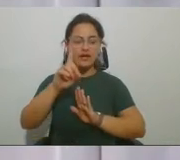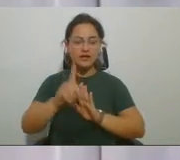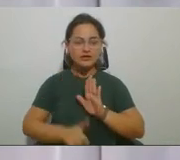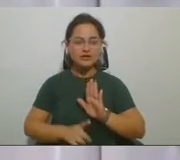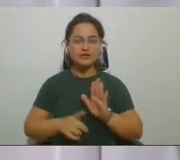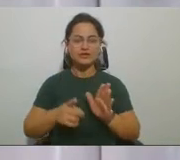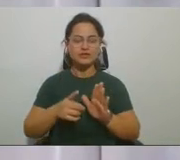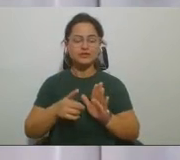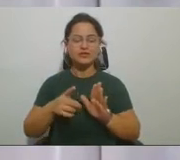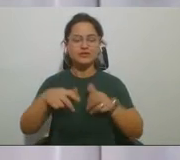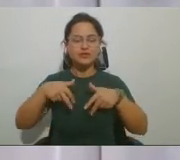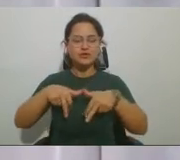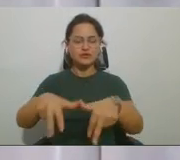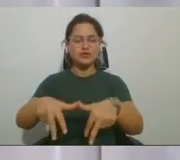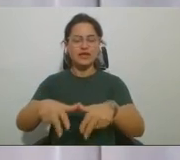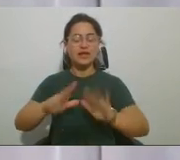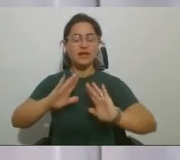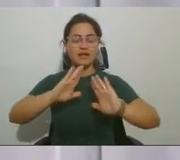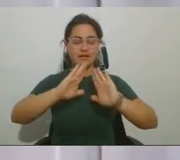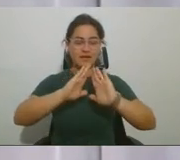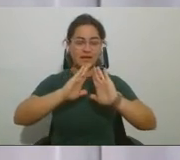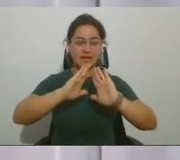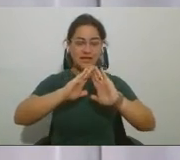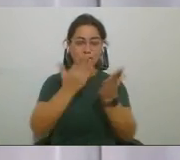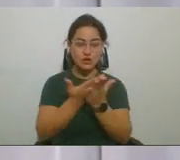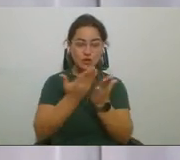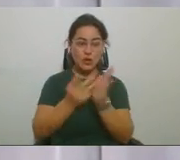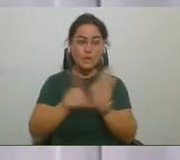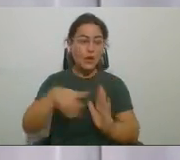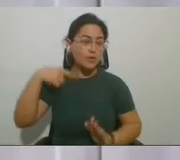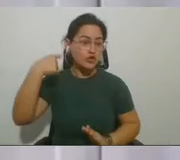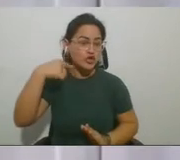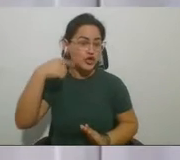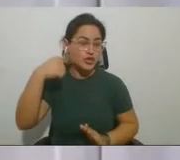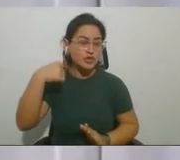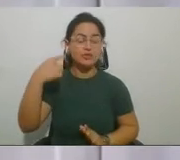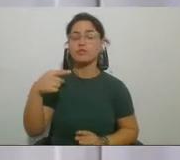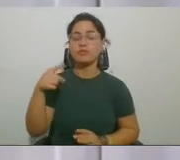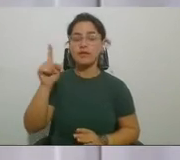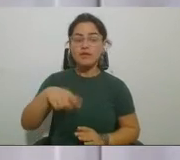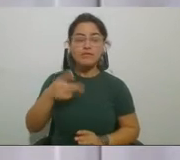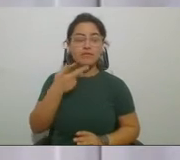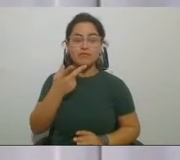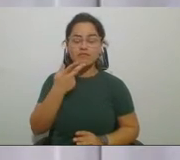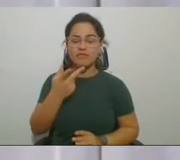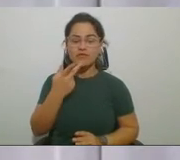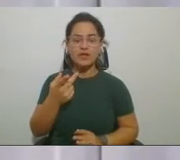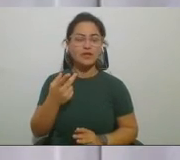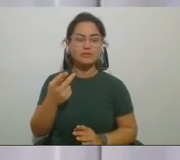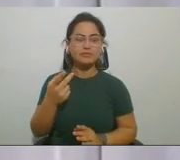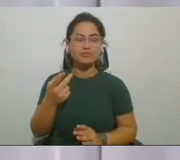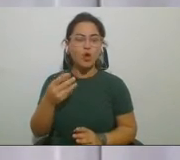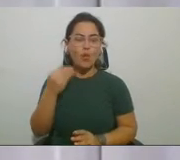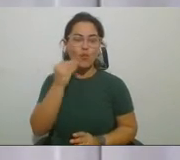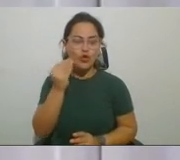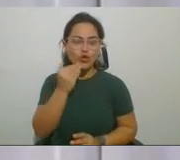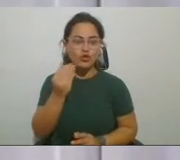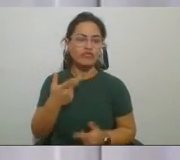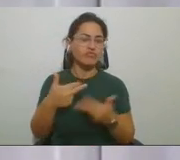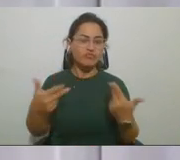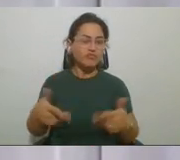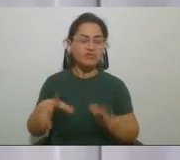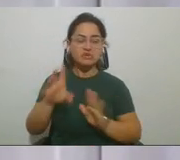as escolas de direito não fala da condição, sequer oportunidade da história do direito, porque a história do